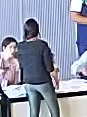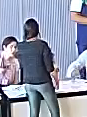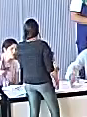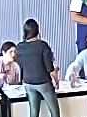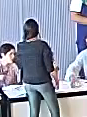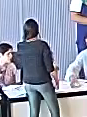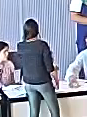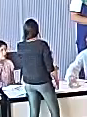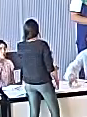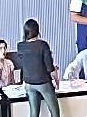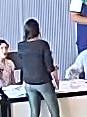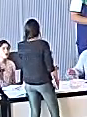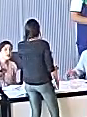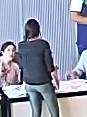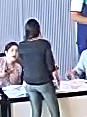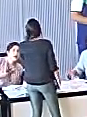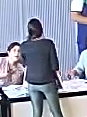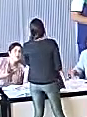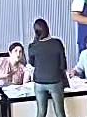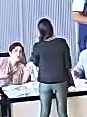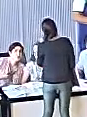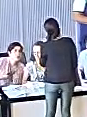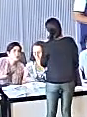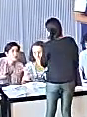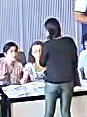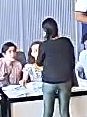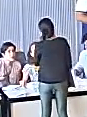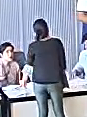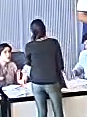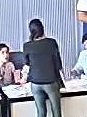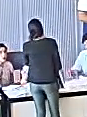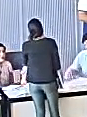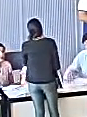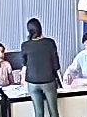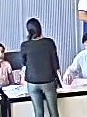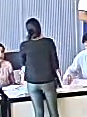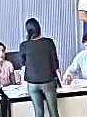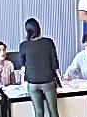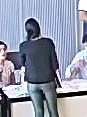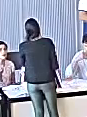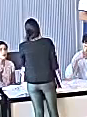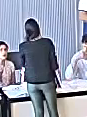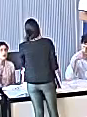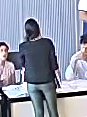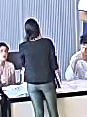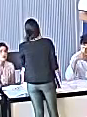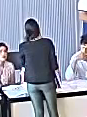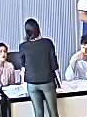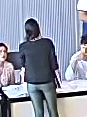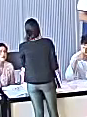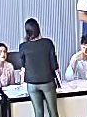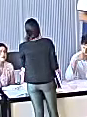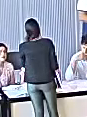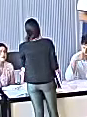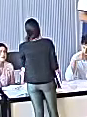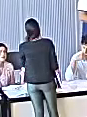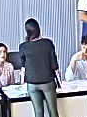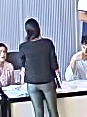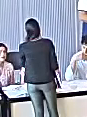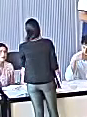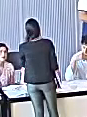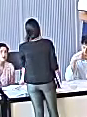autismo várias questões foram levantadas mas nessa me deixou M satisfeito que eu